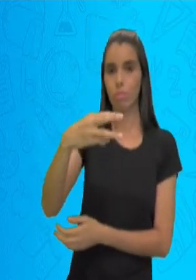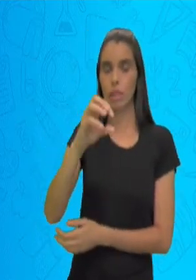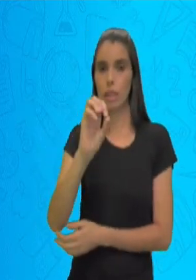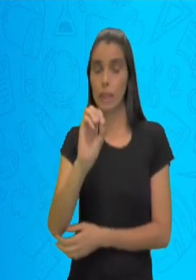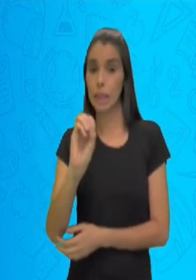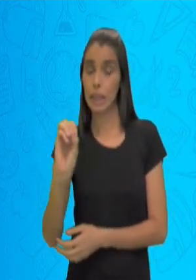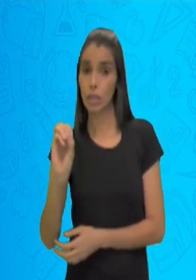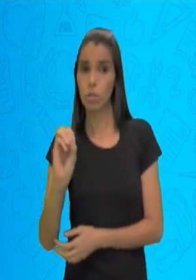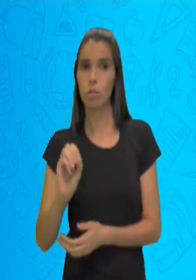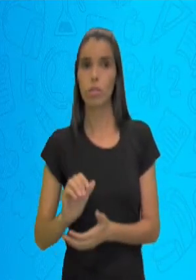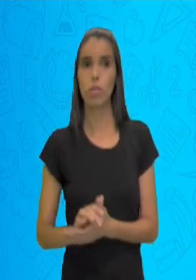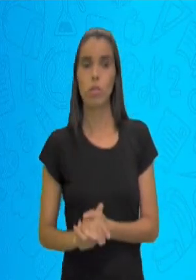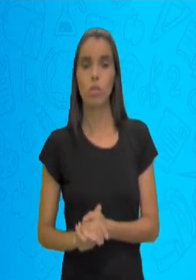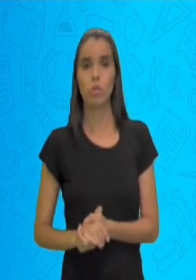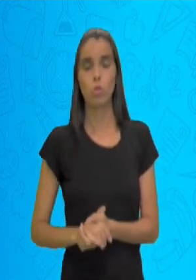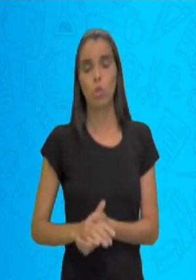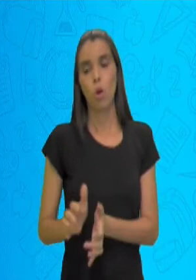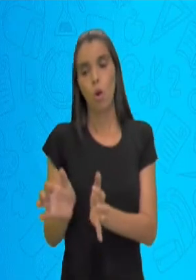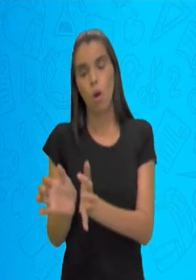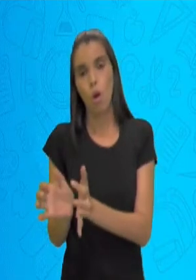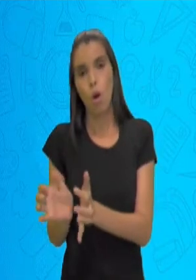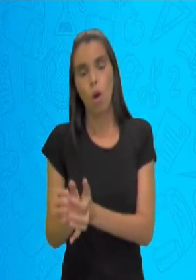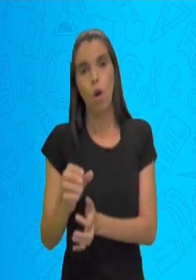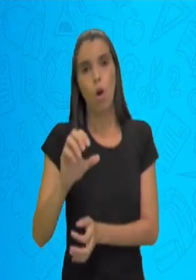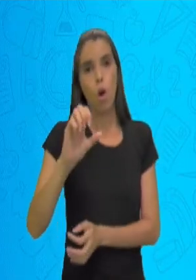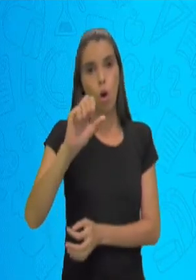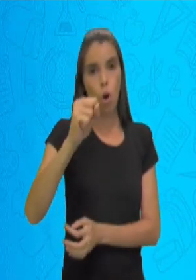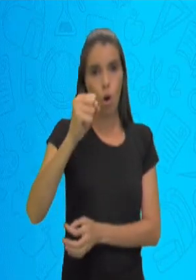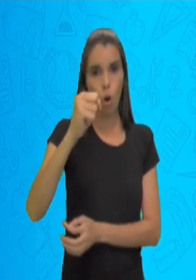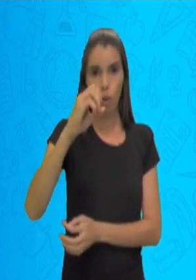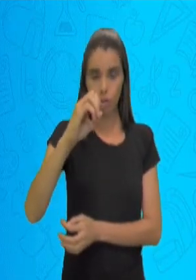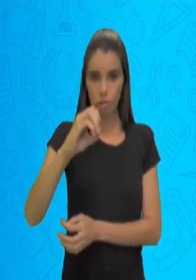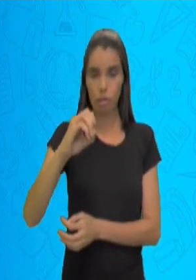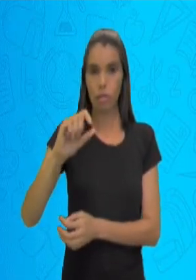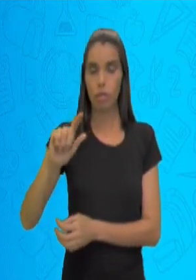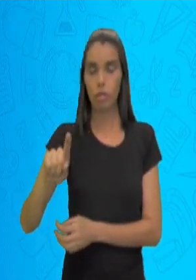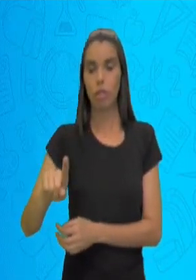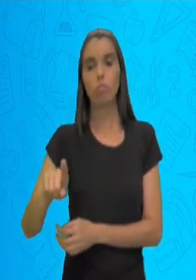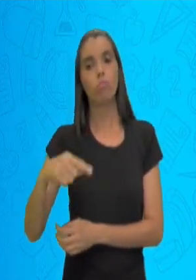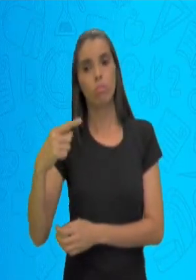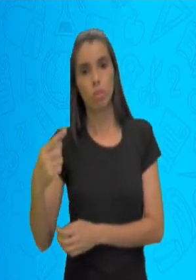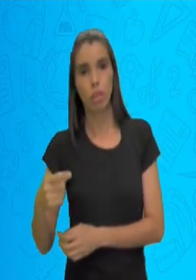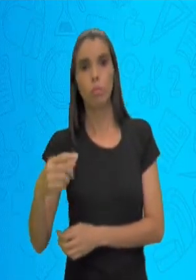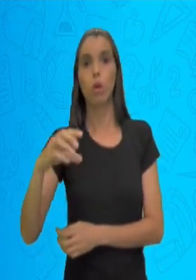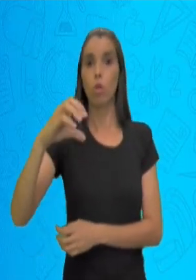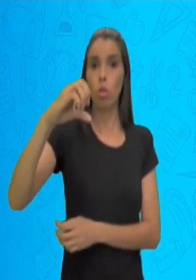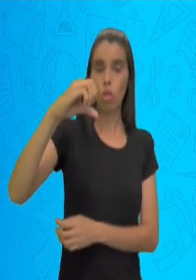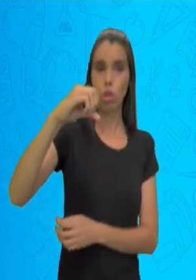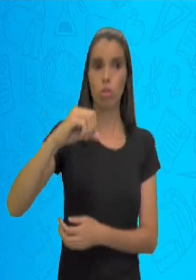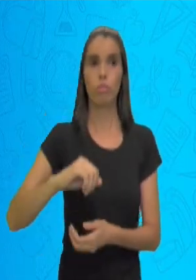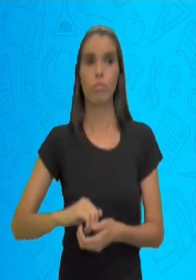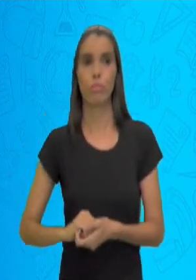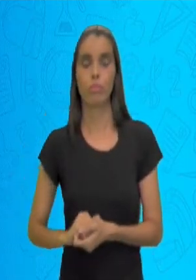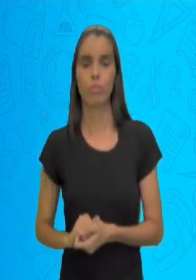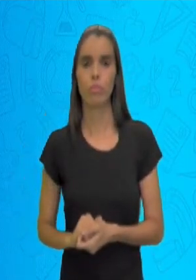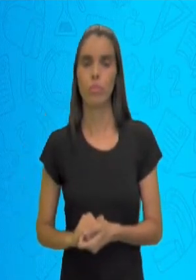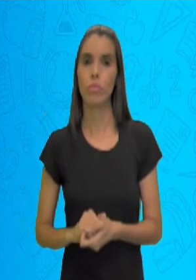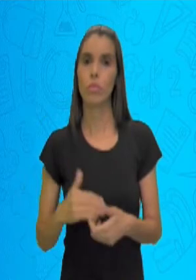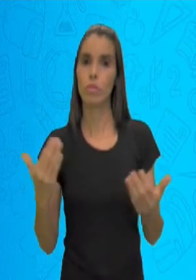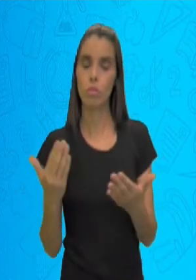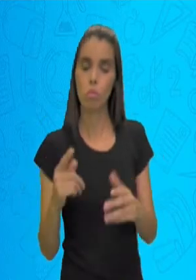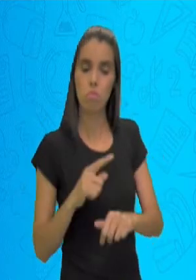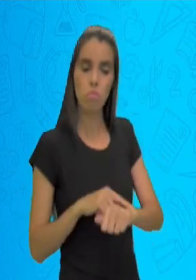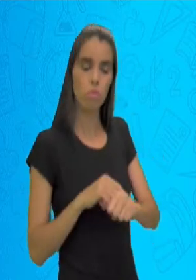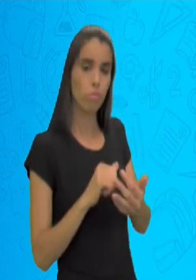que a gente lê 2000. Agora nós vamos fazer uma atividade para a gente entender bem e